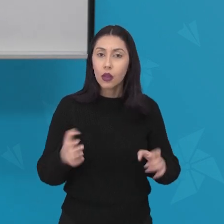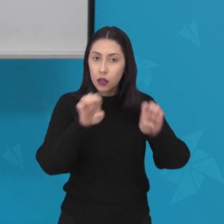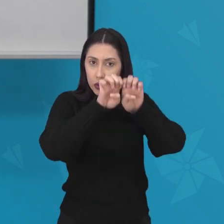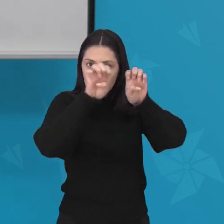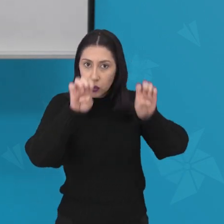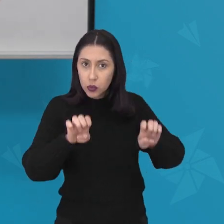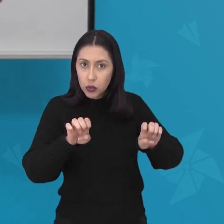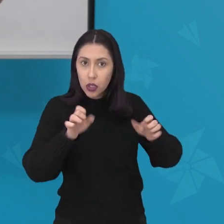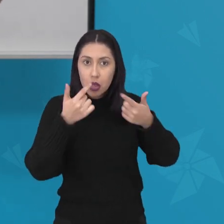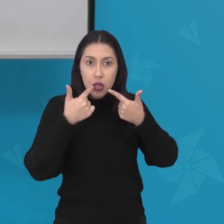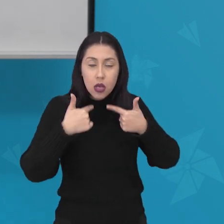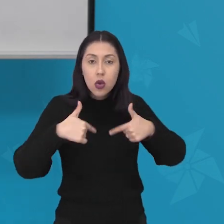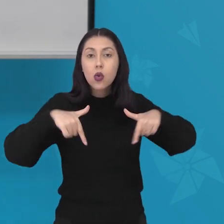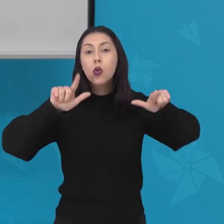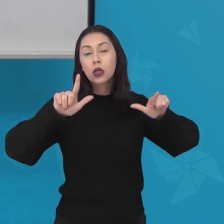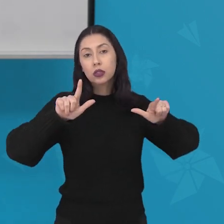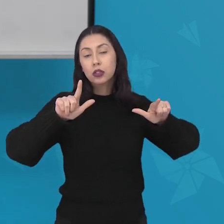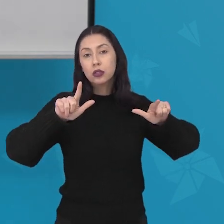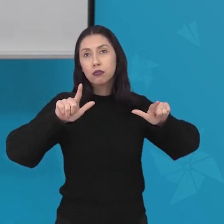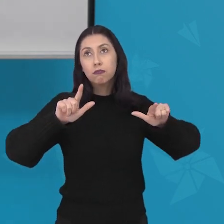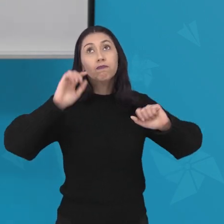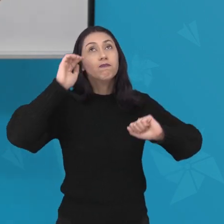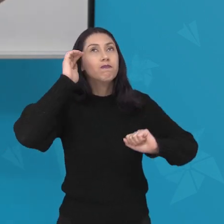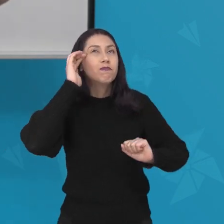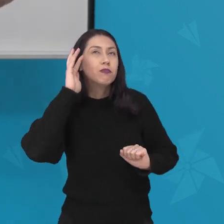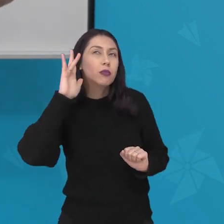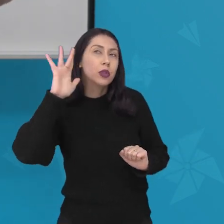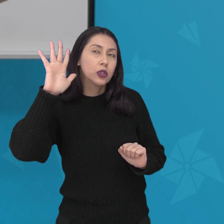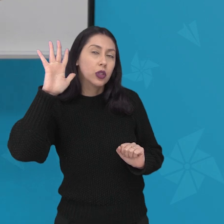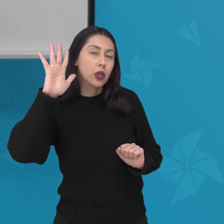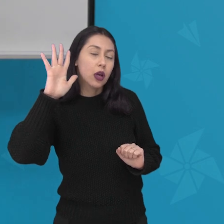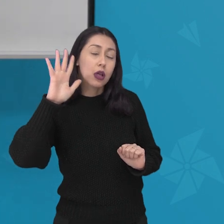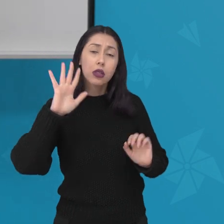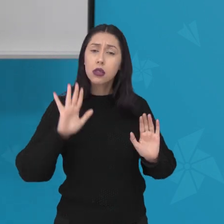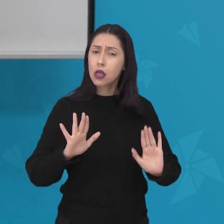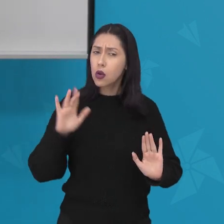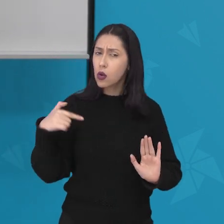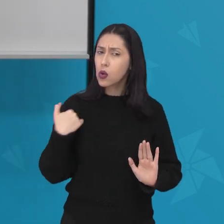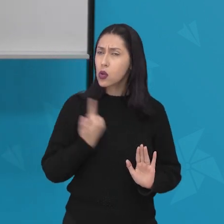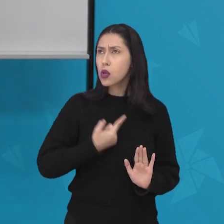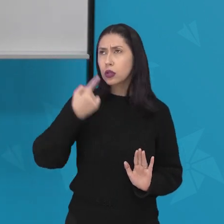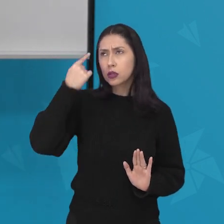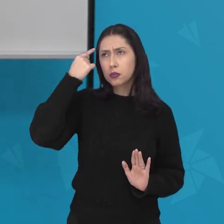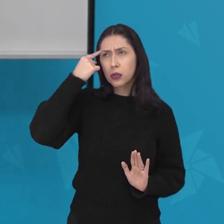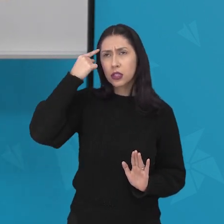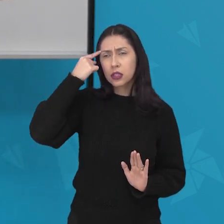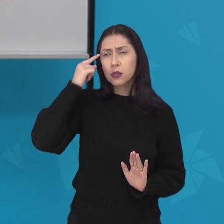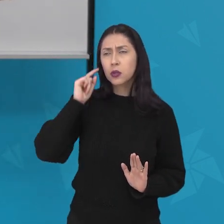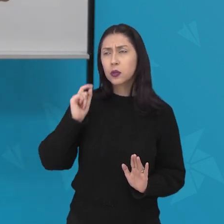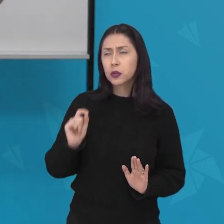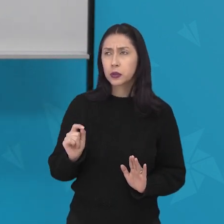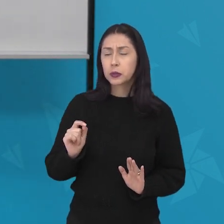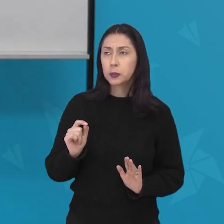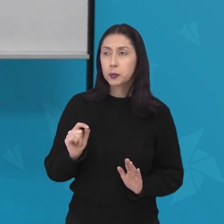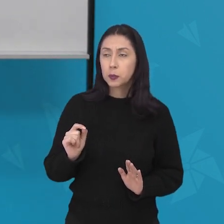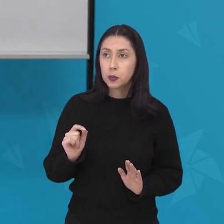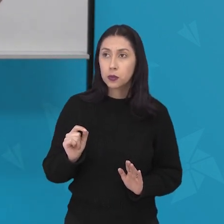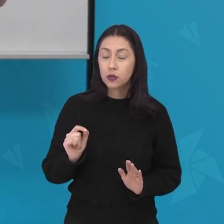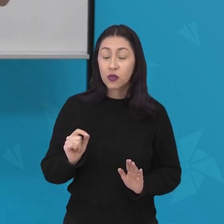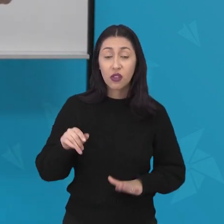estrutura de linguagem, imagina, ele está fazendo com que a gente pense que, ao contrário do que muitas